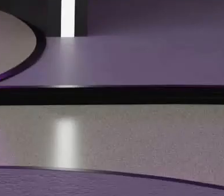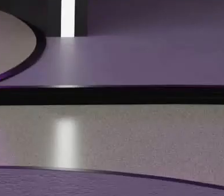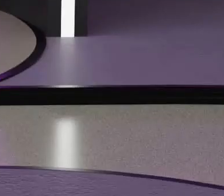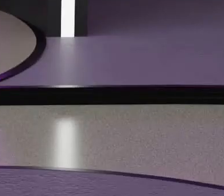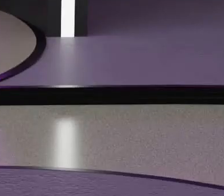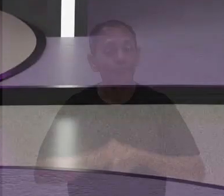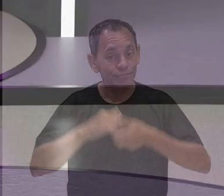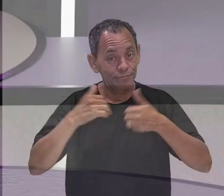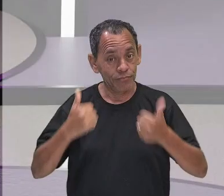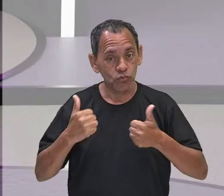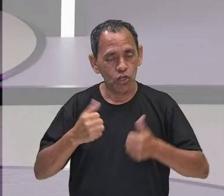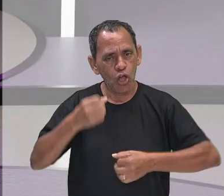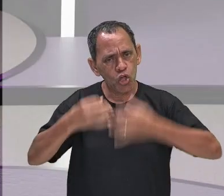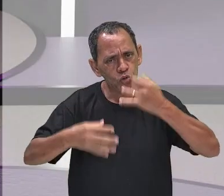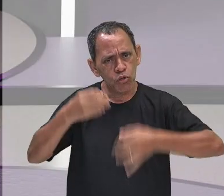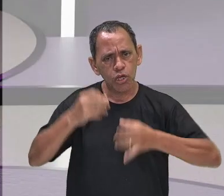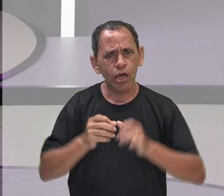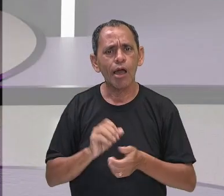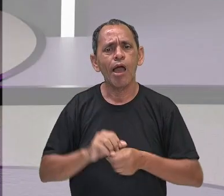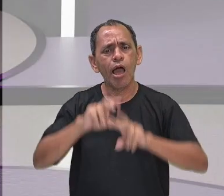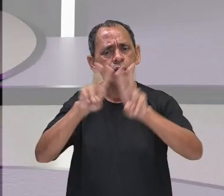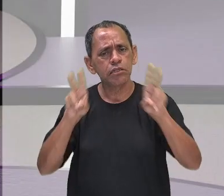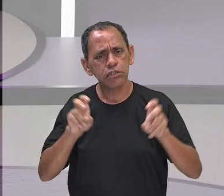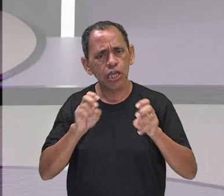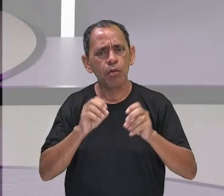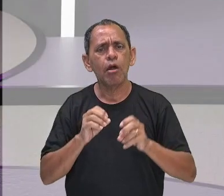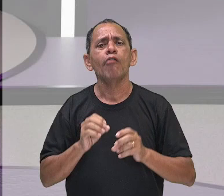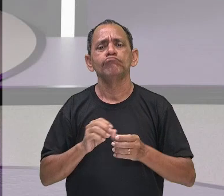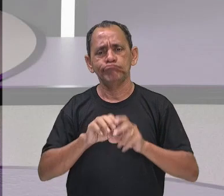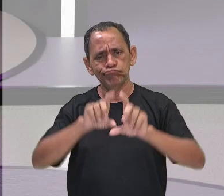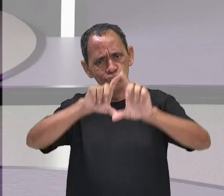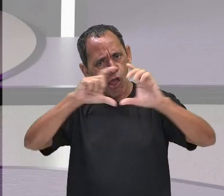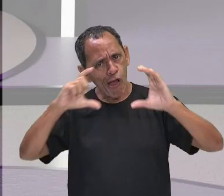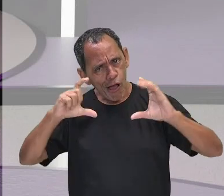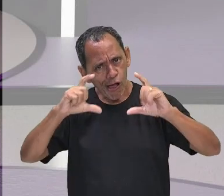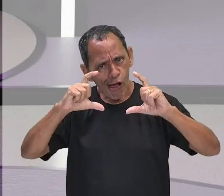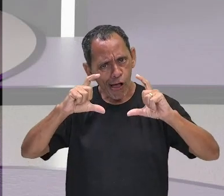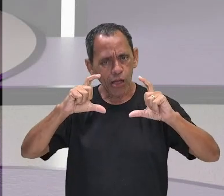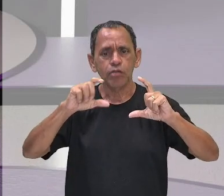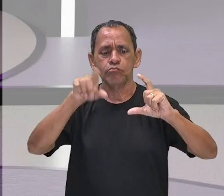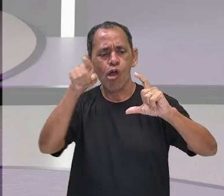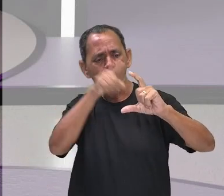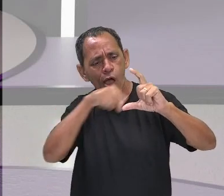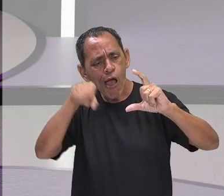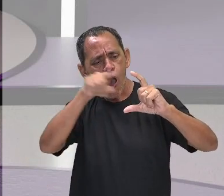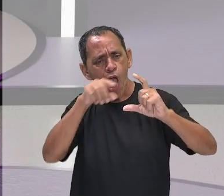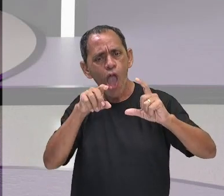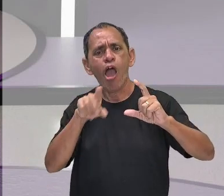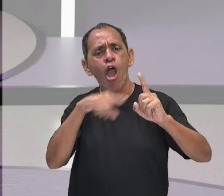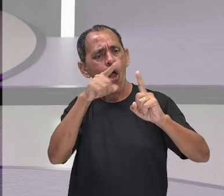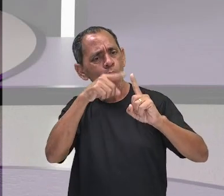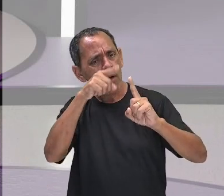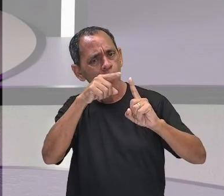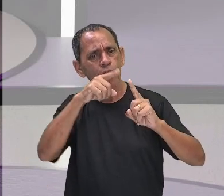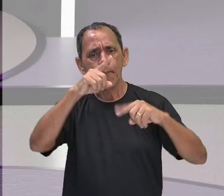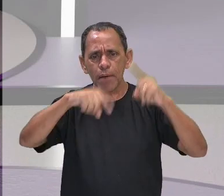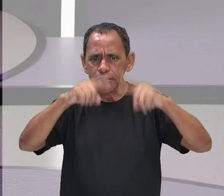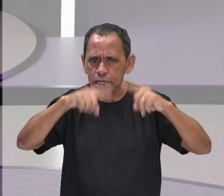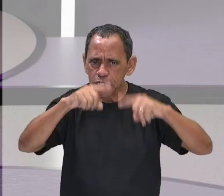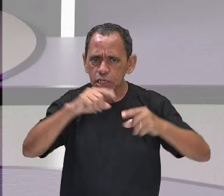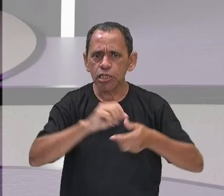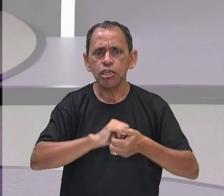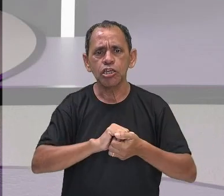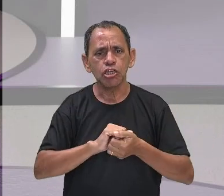Muito bem, vamos falar então sobre cilindro, esse objeto bastante comum, do nosso dia a dia, mas que nós